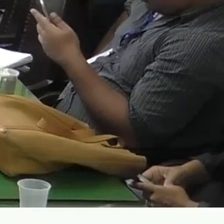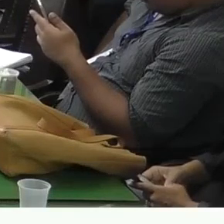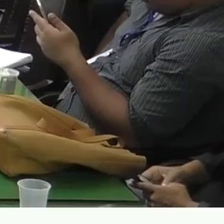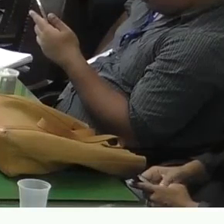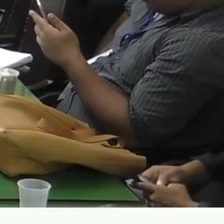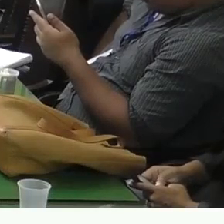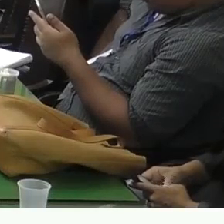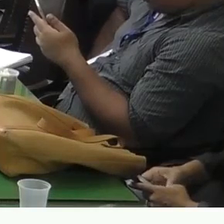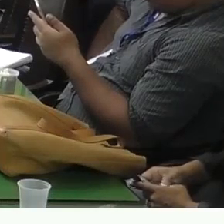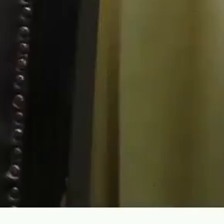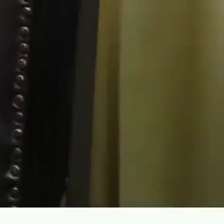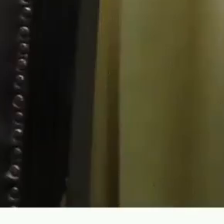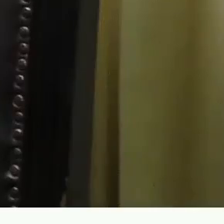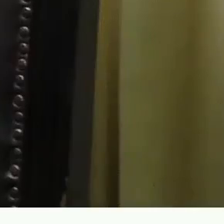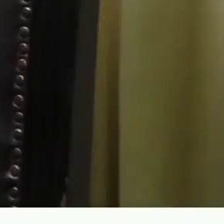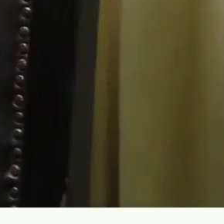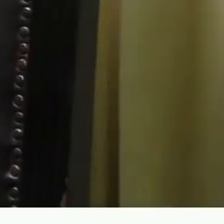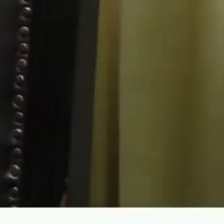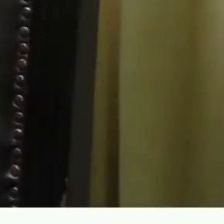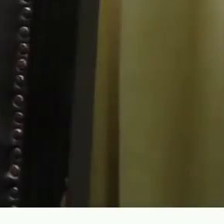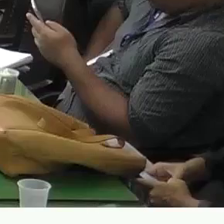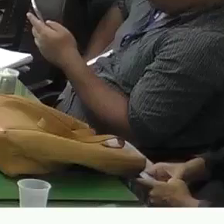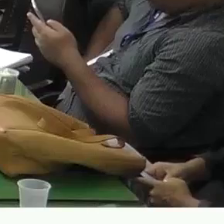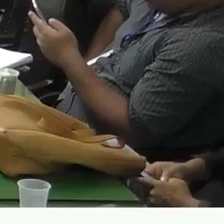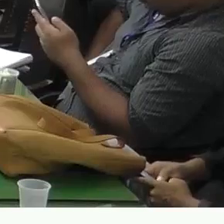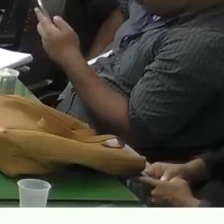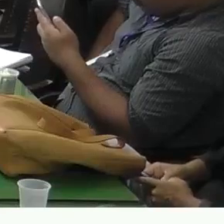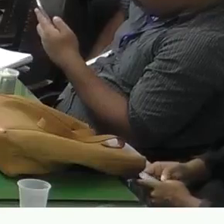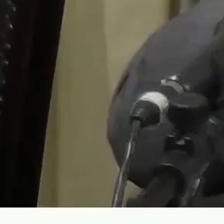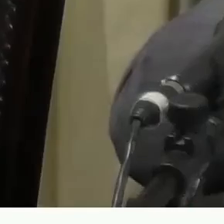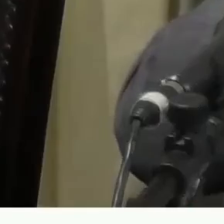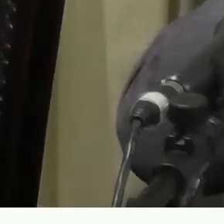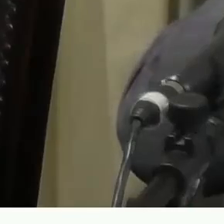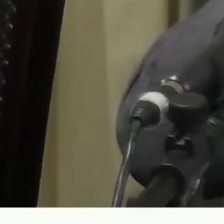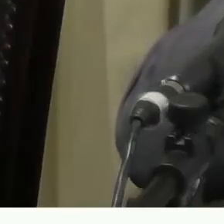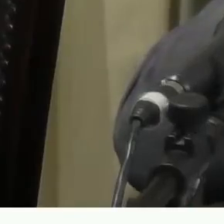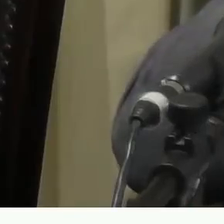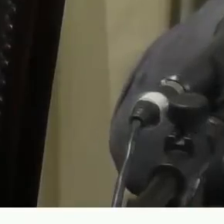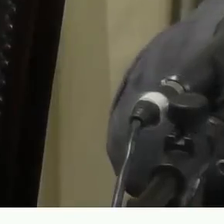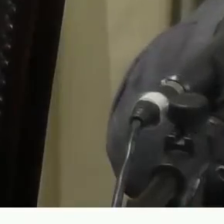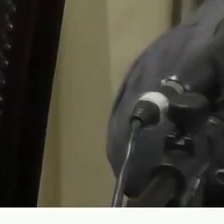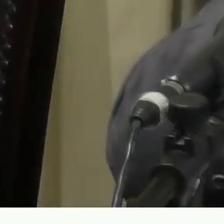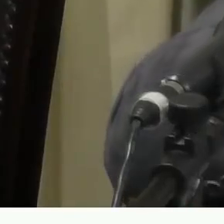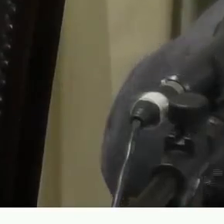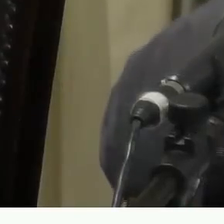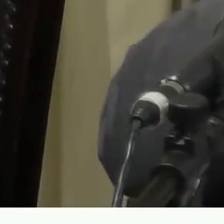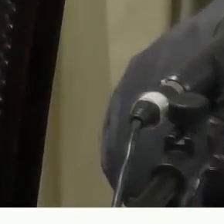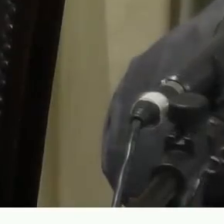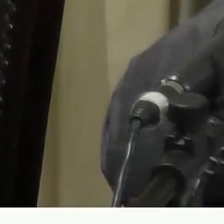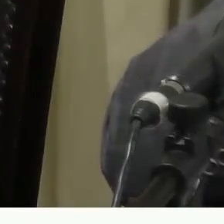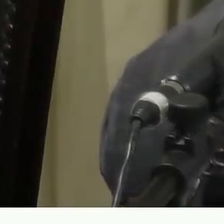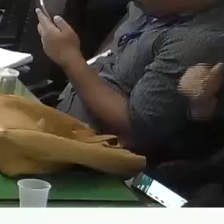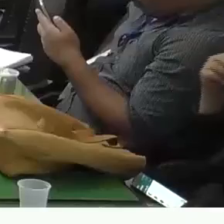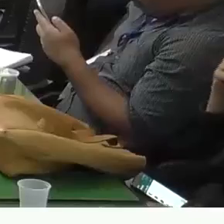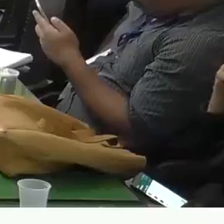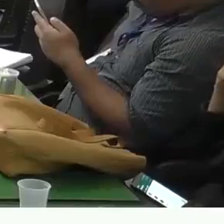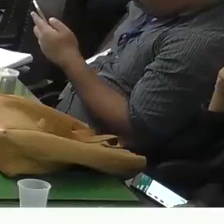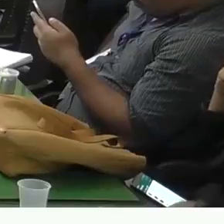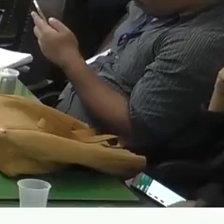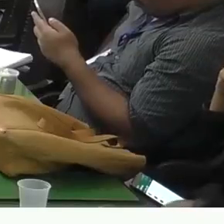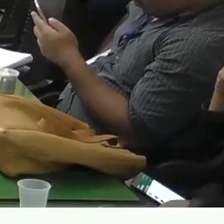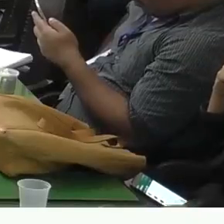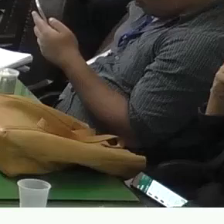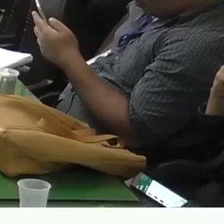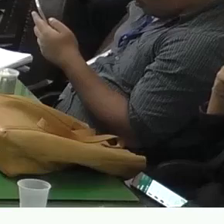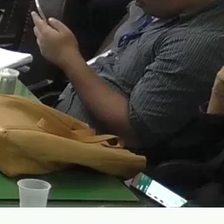do servidor público, meu voto é contrário à emenda. Então, 4-3, contrário ao destaque. 178.